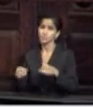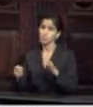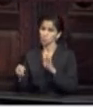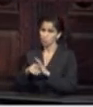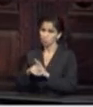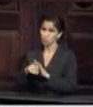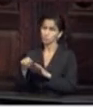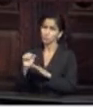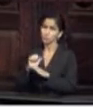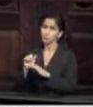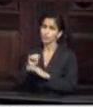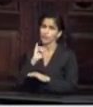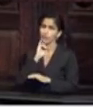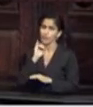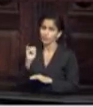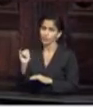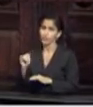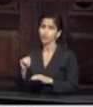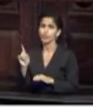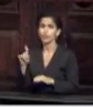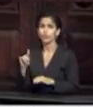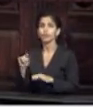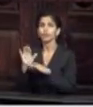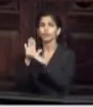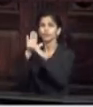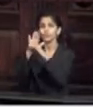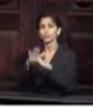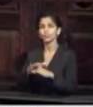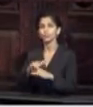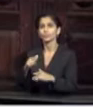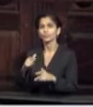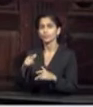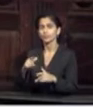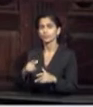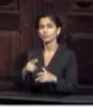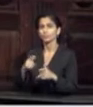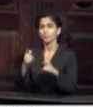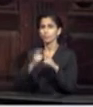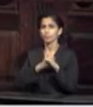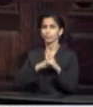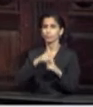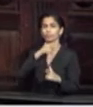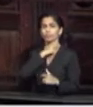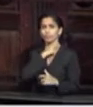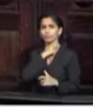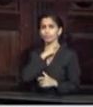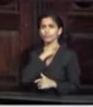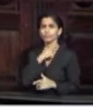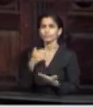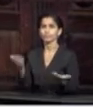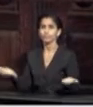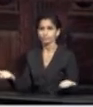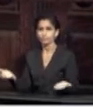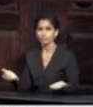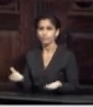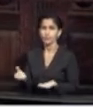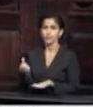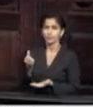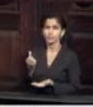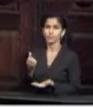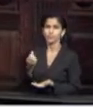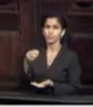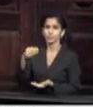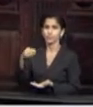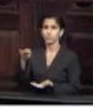Estado, superar a crise. Passou-se um ano e os 6 bilhões de reais claramente